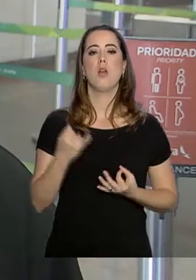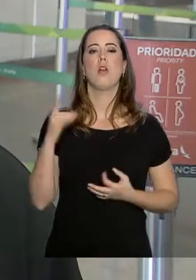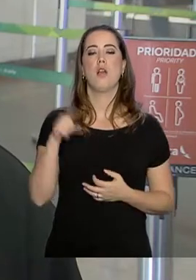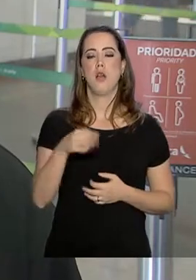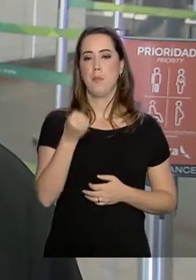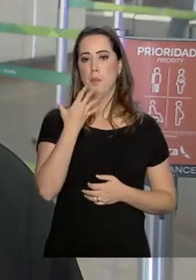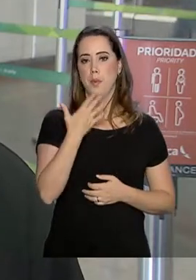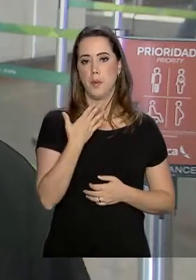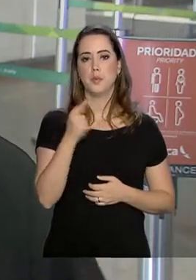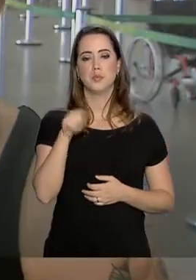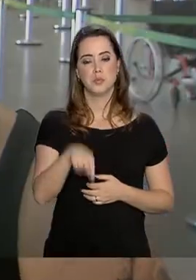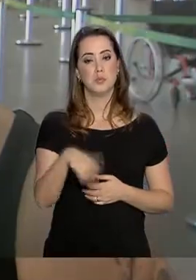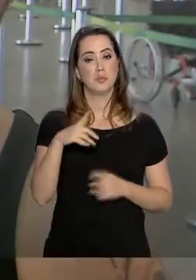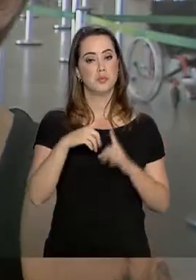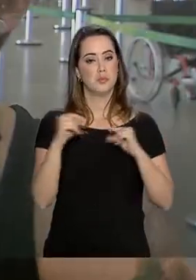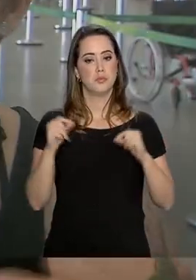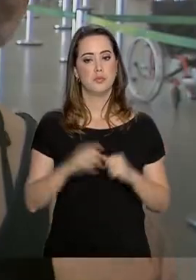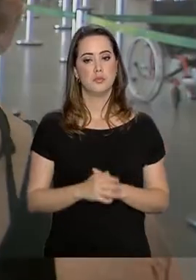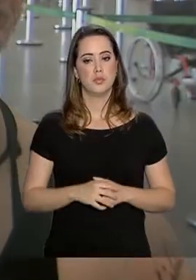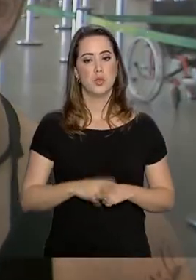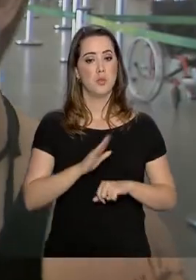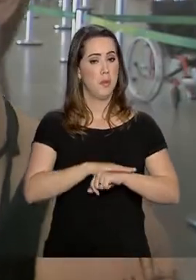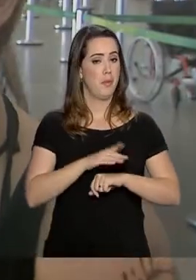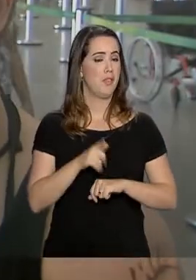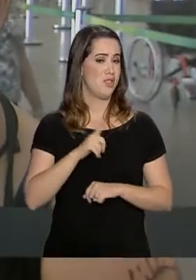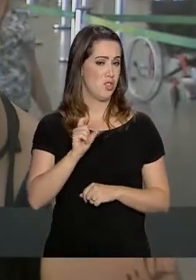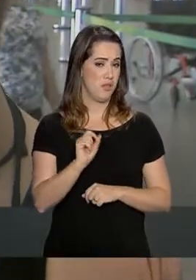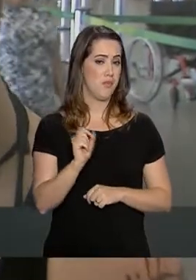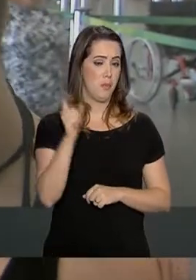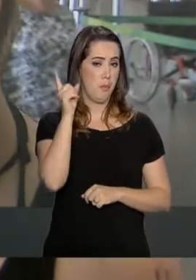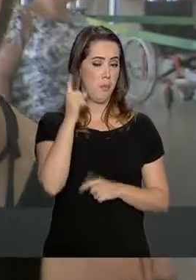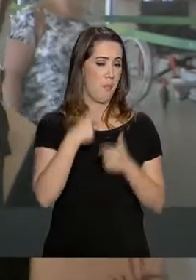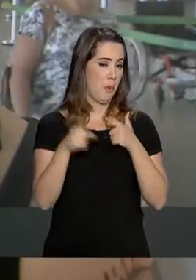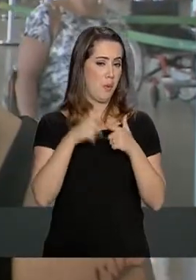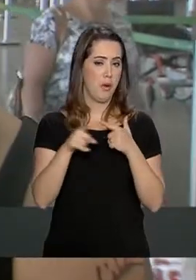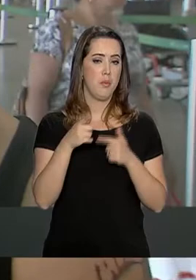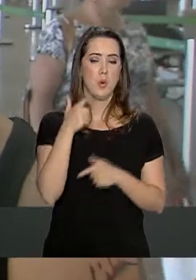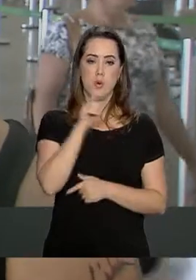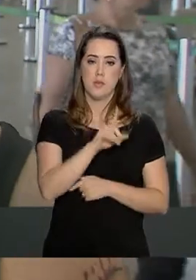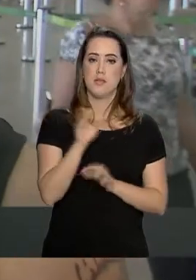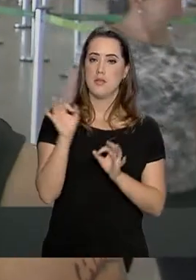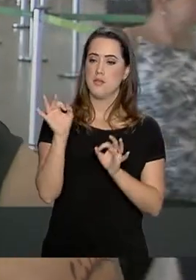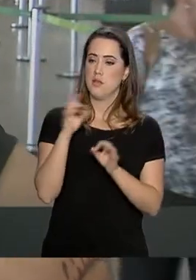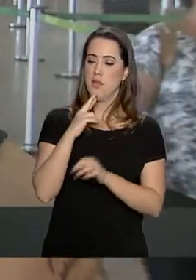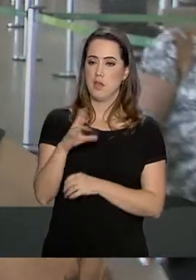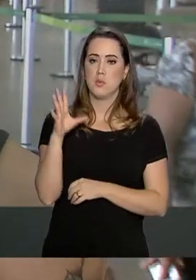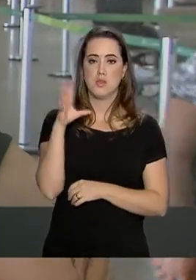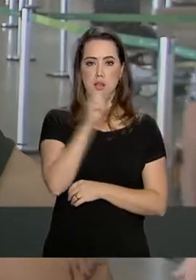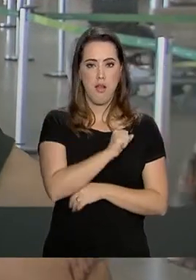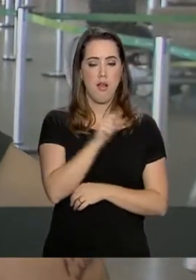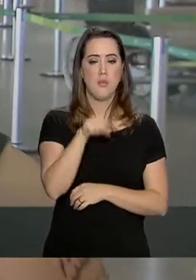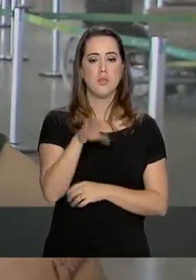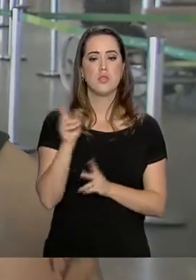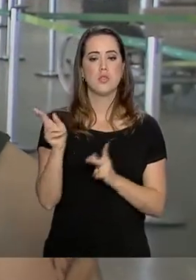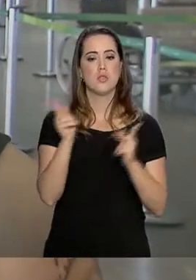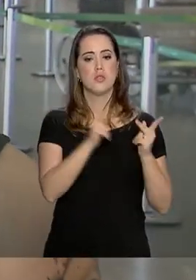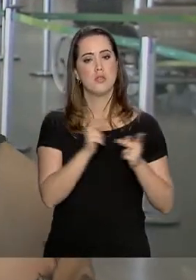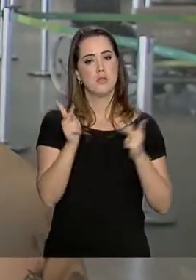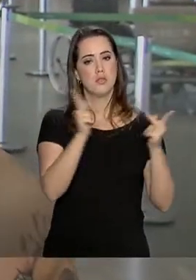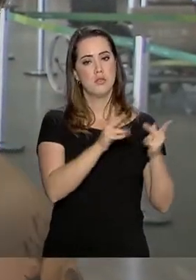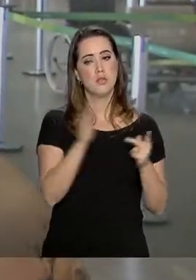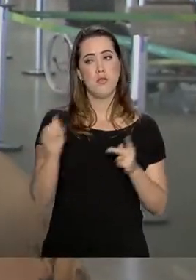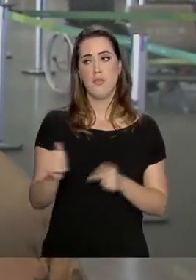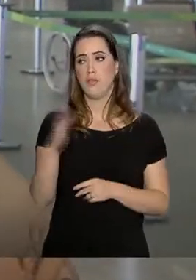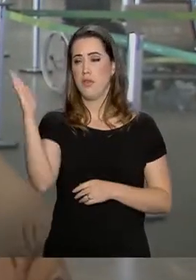bom o serviço do aeroporto de Brasília. Quando eu tive problema, eu consegui resolver com facilidade, então para mim é muito bom o aeroporto. E eu já visitei aeroportos fora